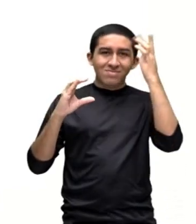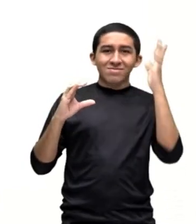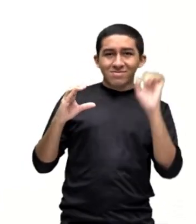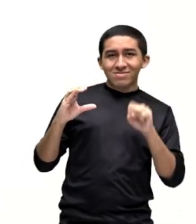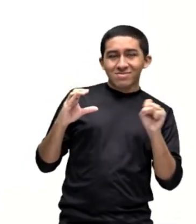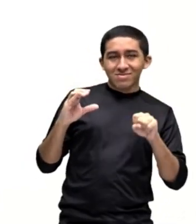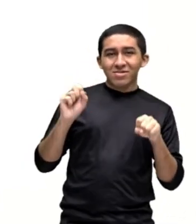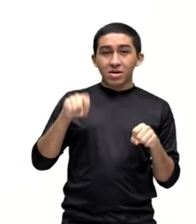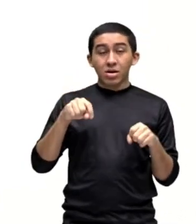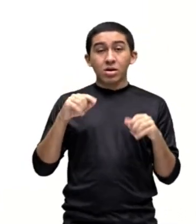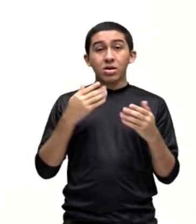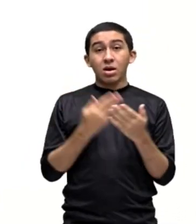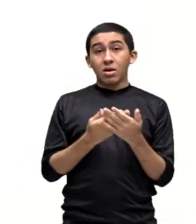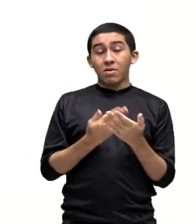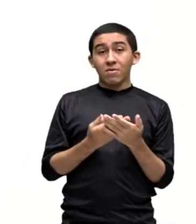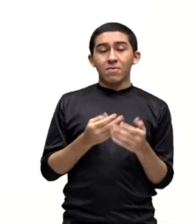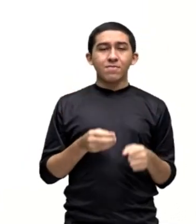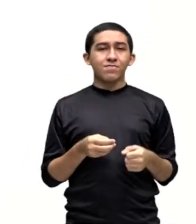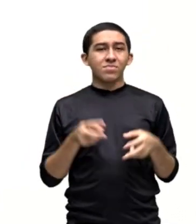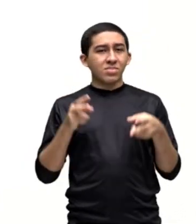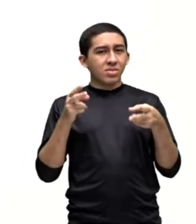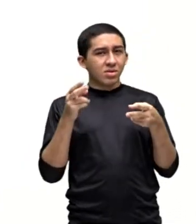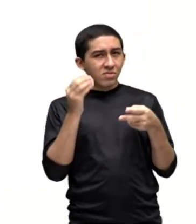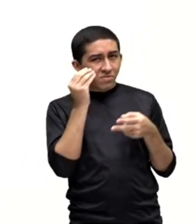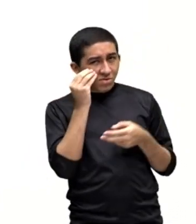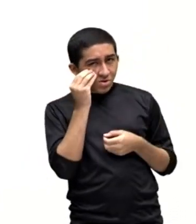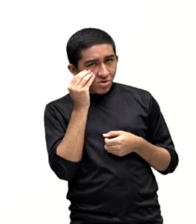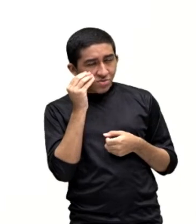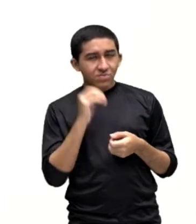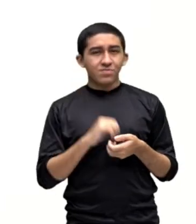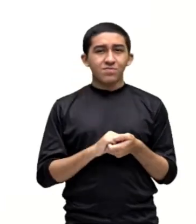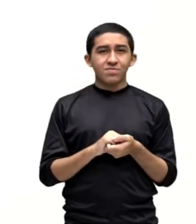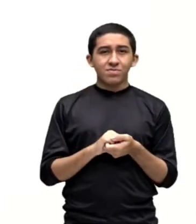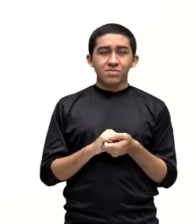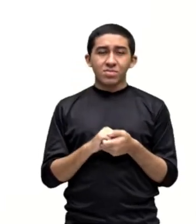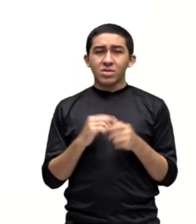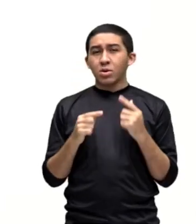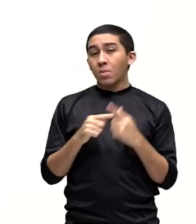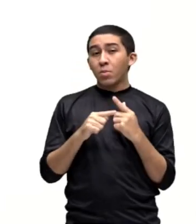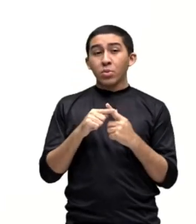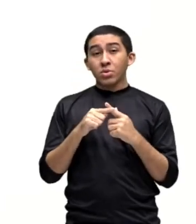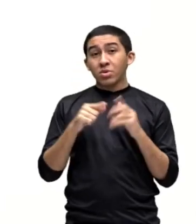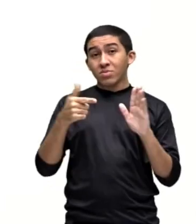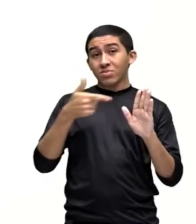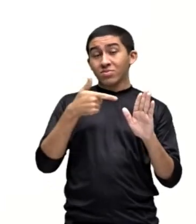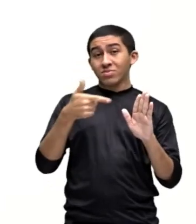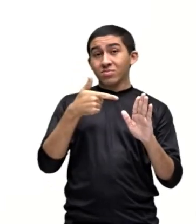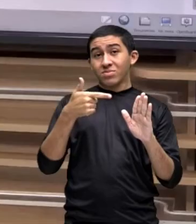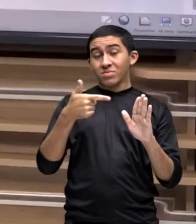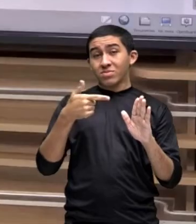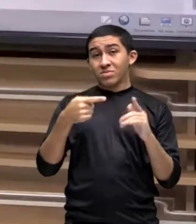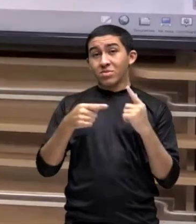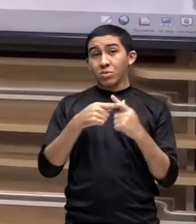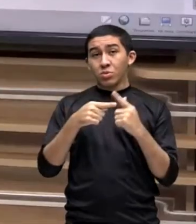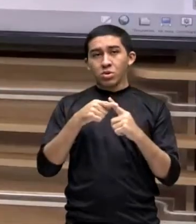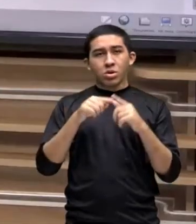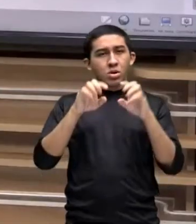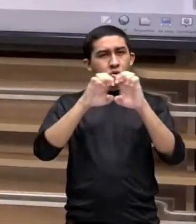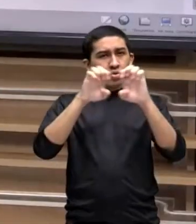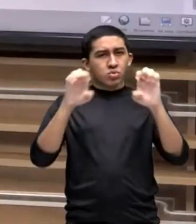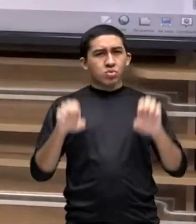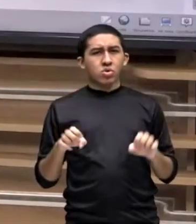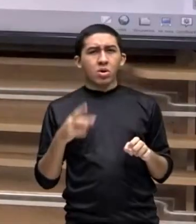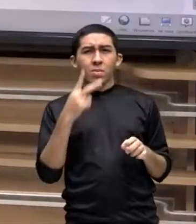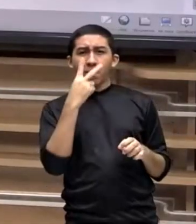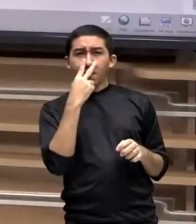aula, não é? E olhem só, por que eu posso dizer que é ironia? Por conta do processo em que parece que